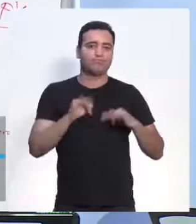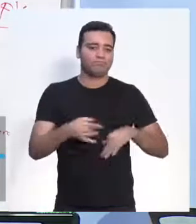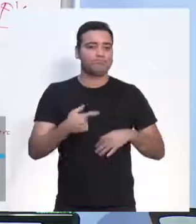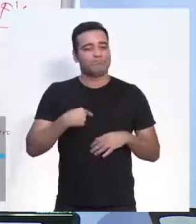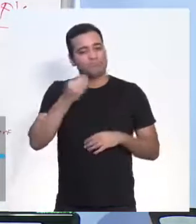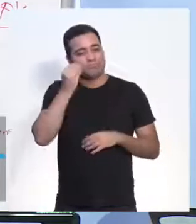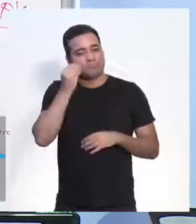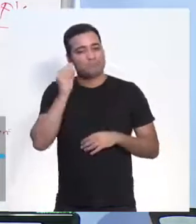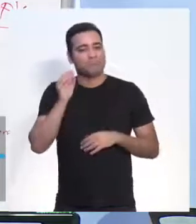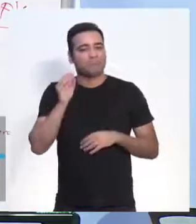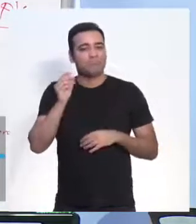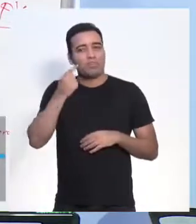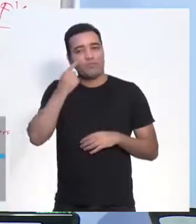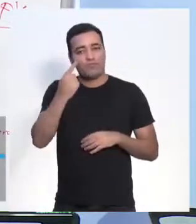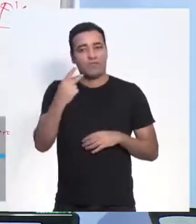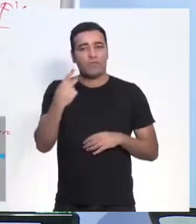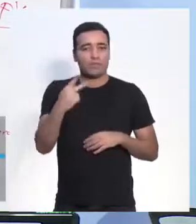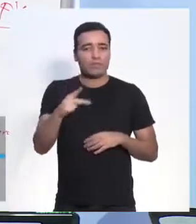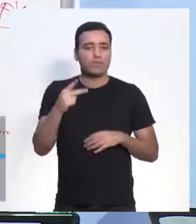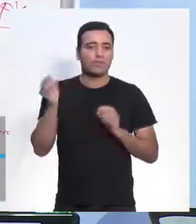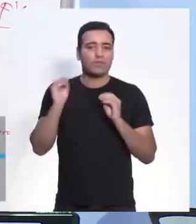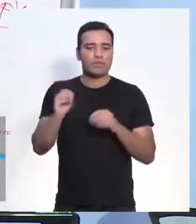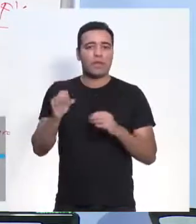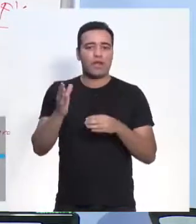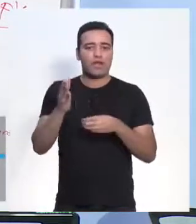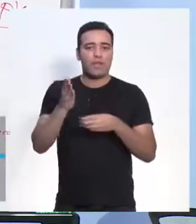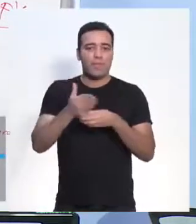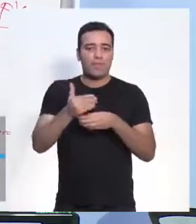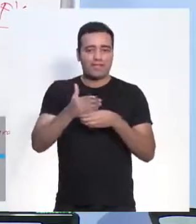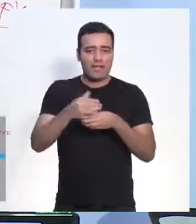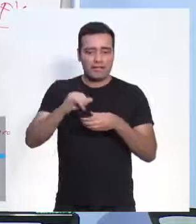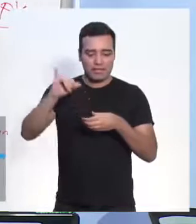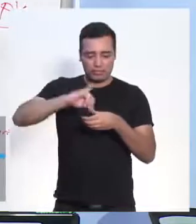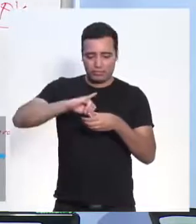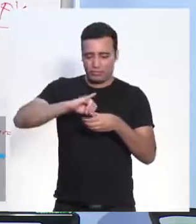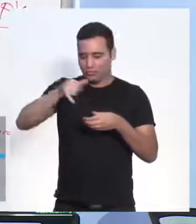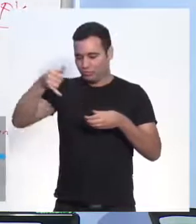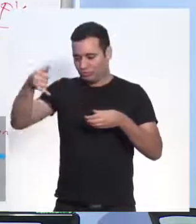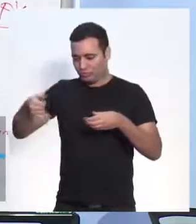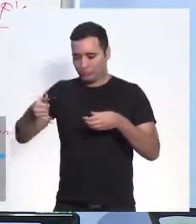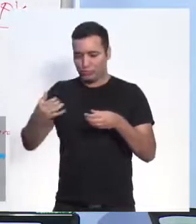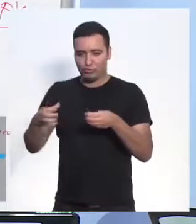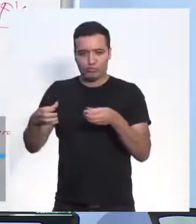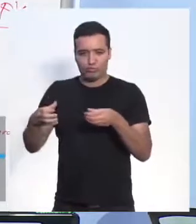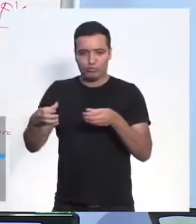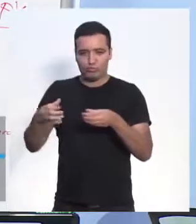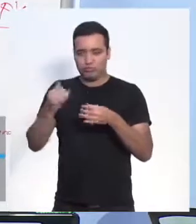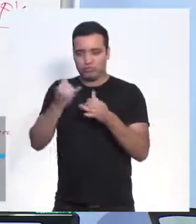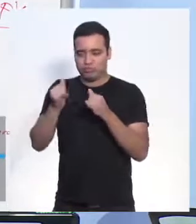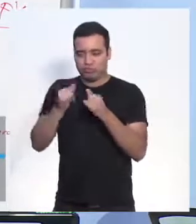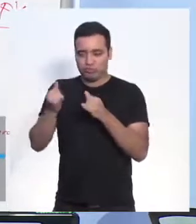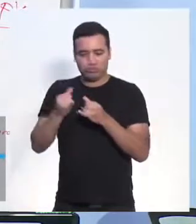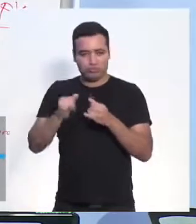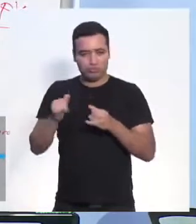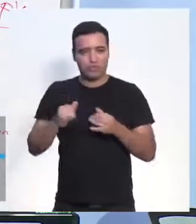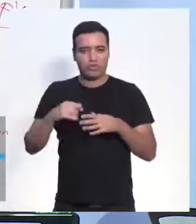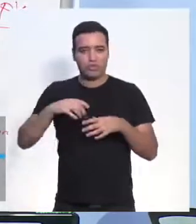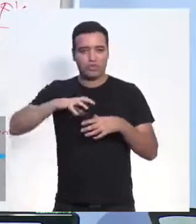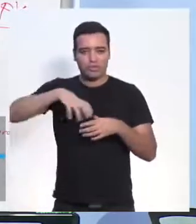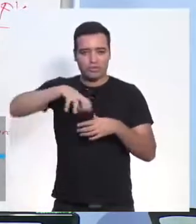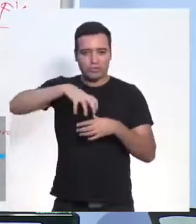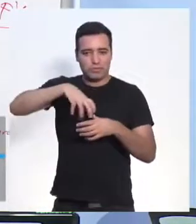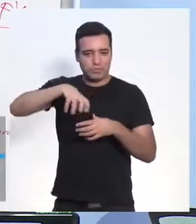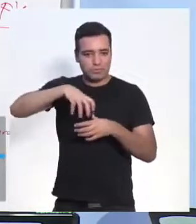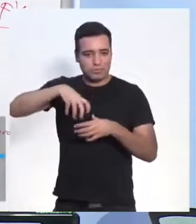vocês estão postando as baterias de batata, os tornados, a gente está vendo